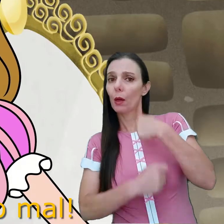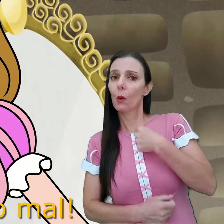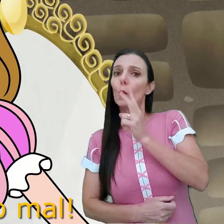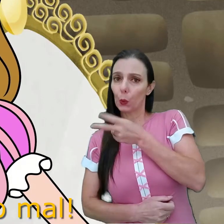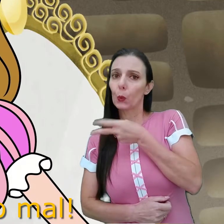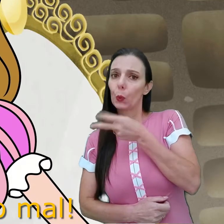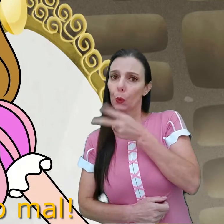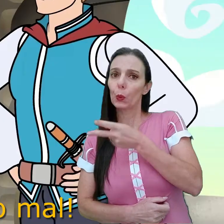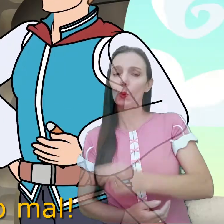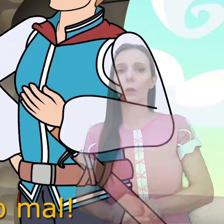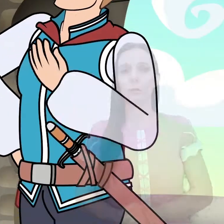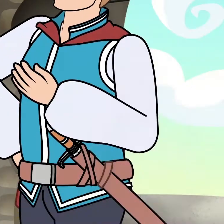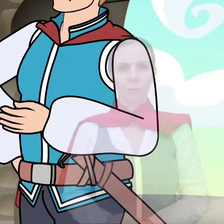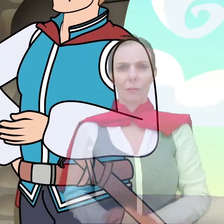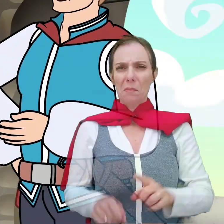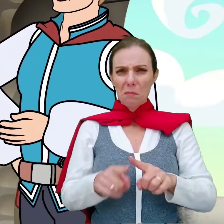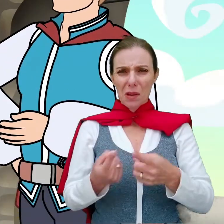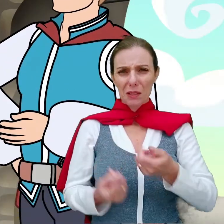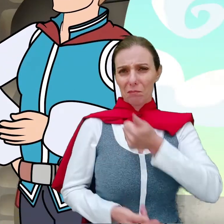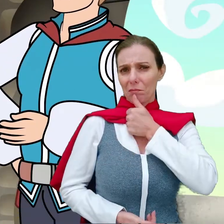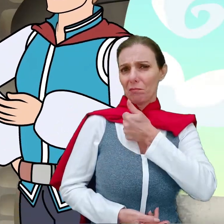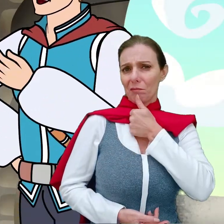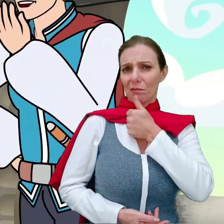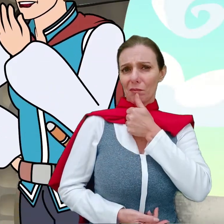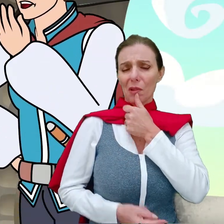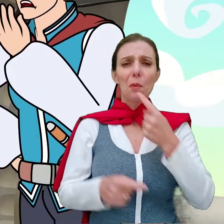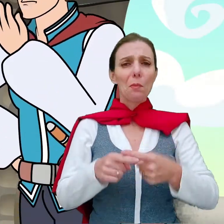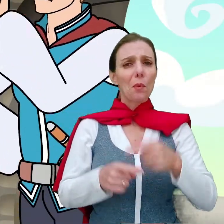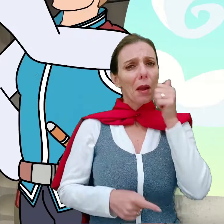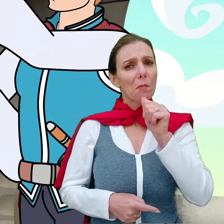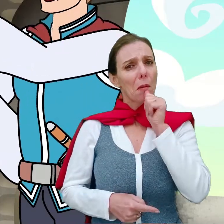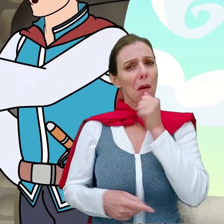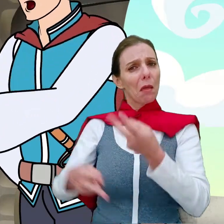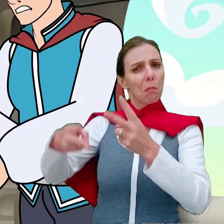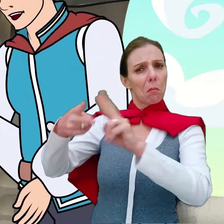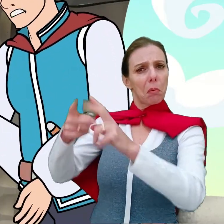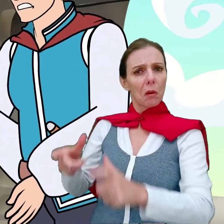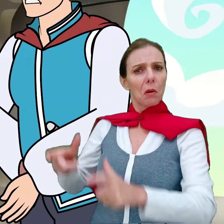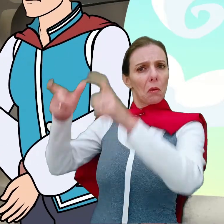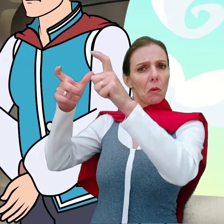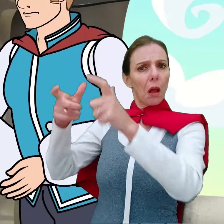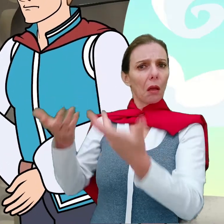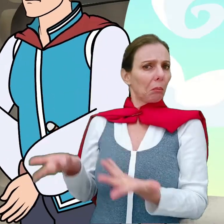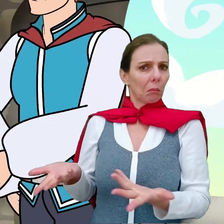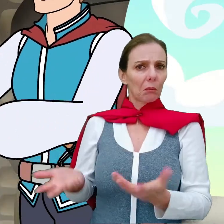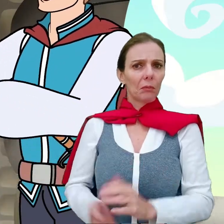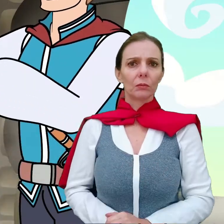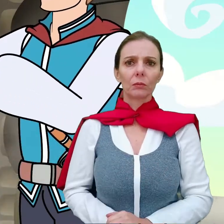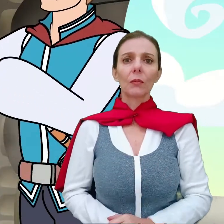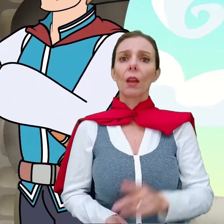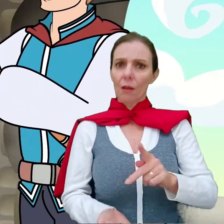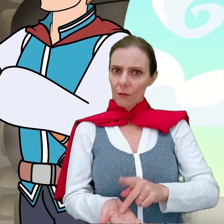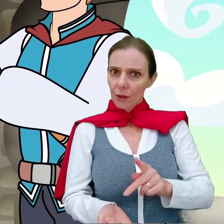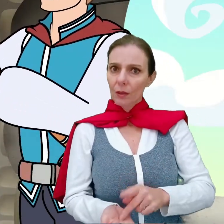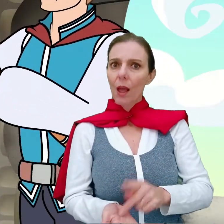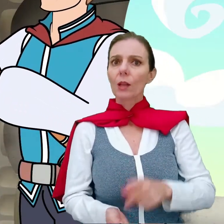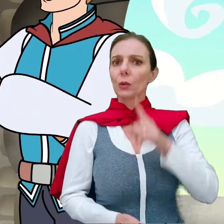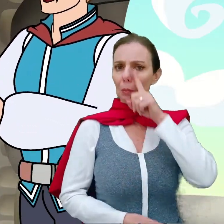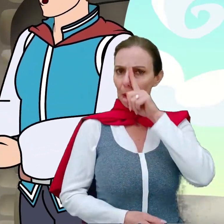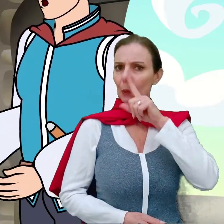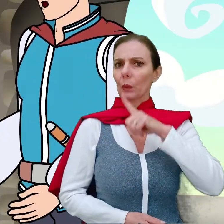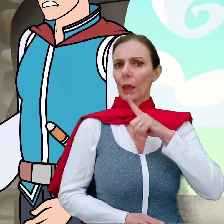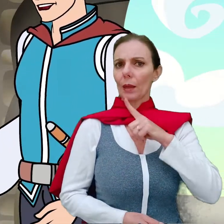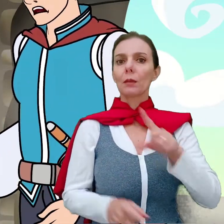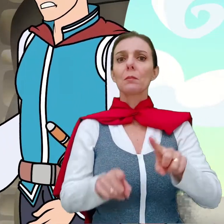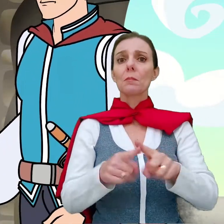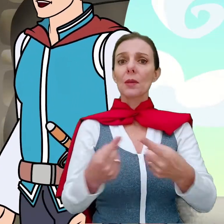tenta me proteger do mal. Mas isso é ridículo. Por que uma mãe trancaria a filha em um lugar desses? É verdade, o